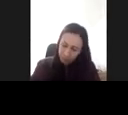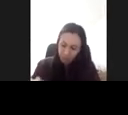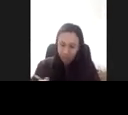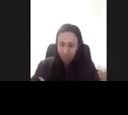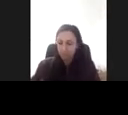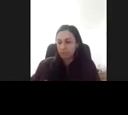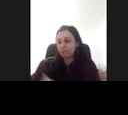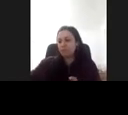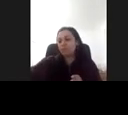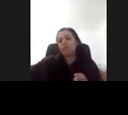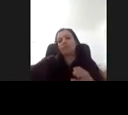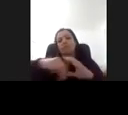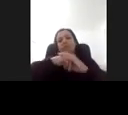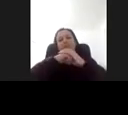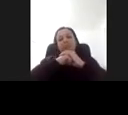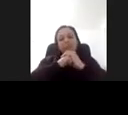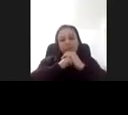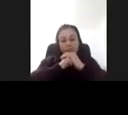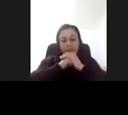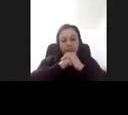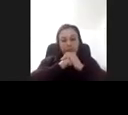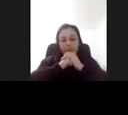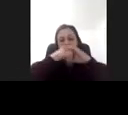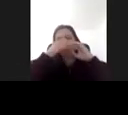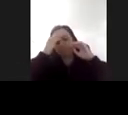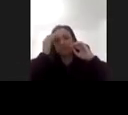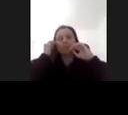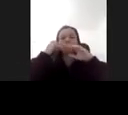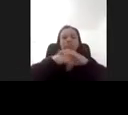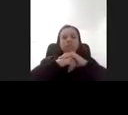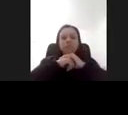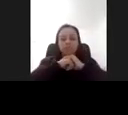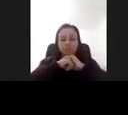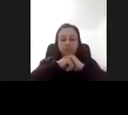às empresas, a olharem para as questões ambientais, e a gente